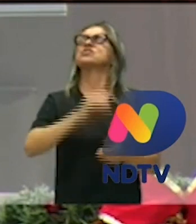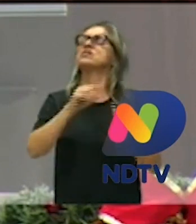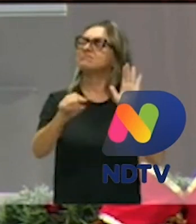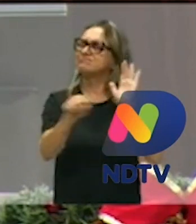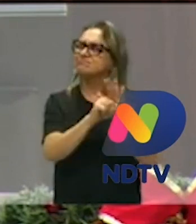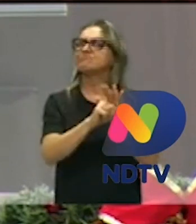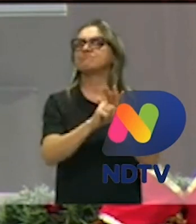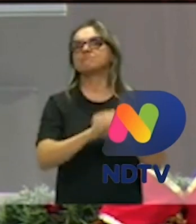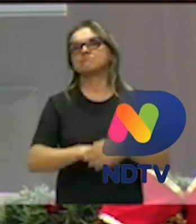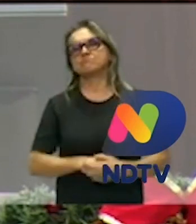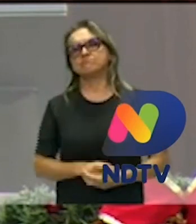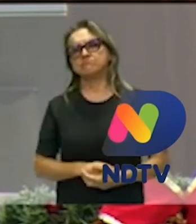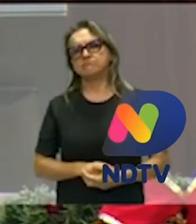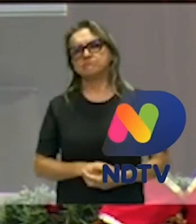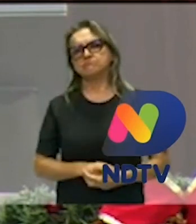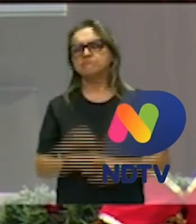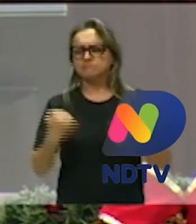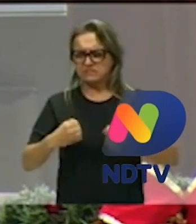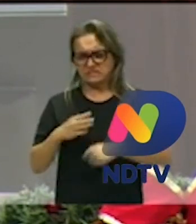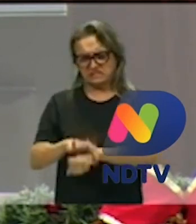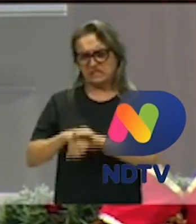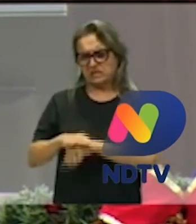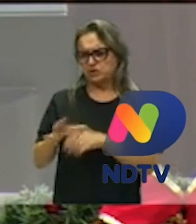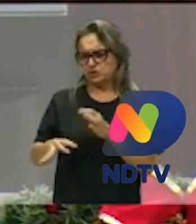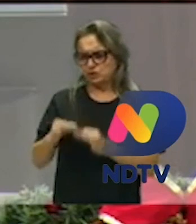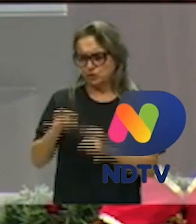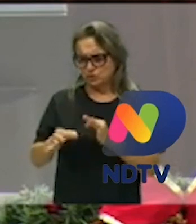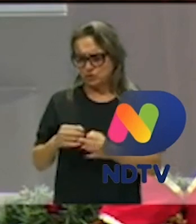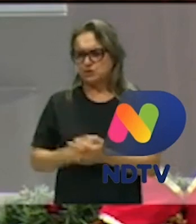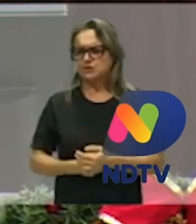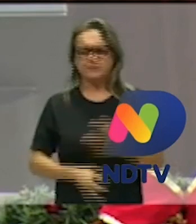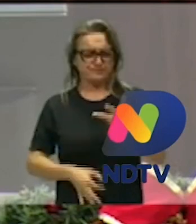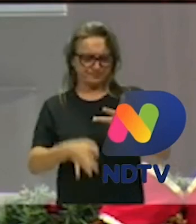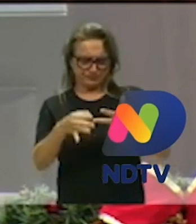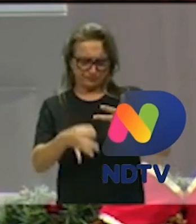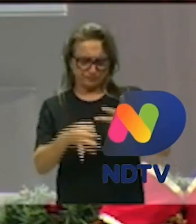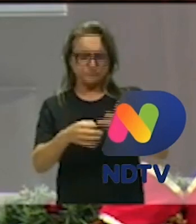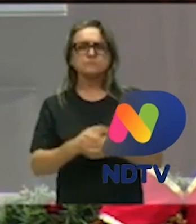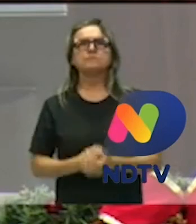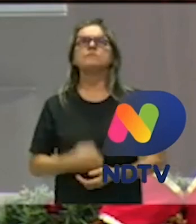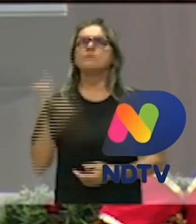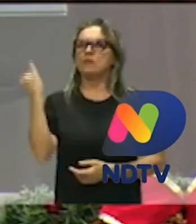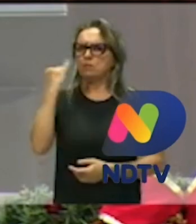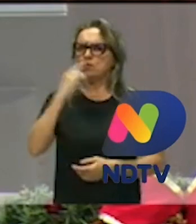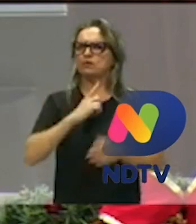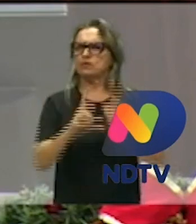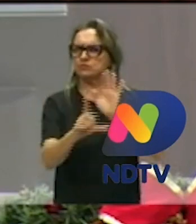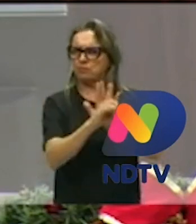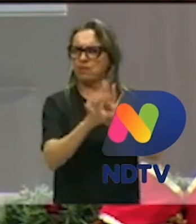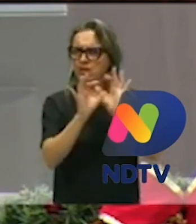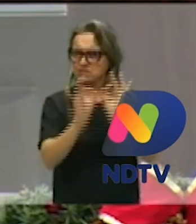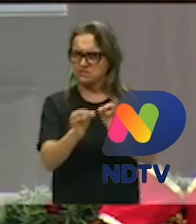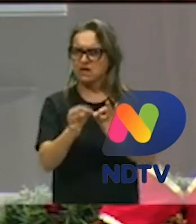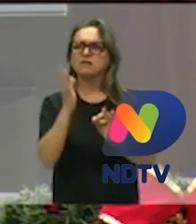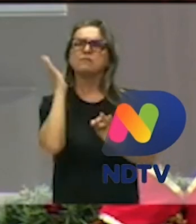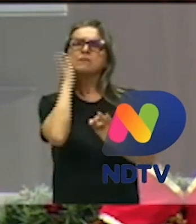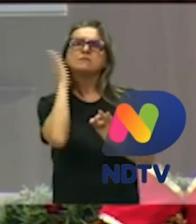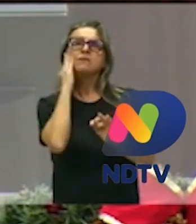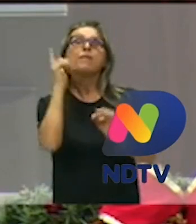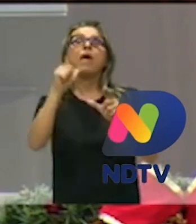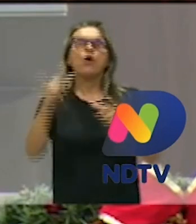a gente precisa das garantias jurídicas tanto para todos é importante que tem uma legislação vigente para que a gente saiba onde se